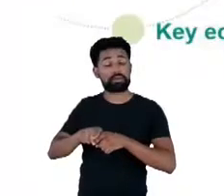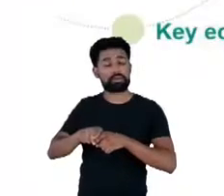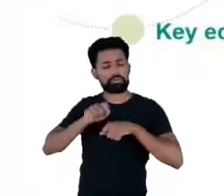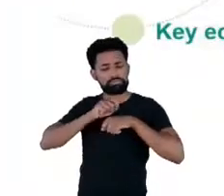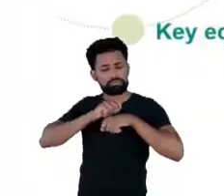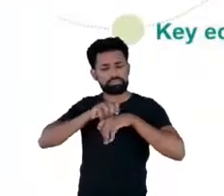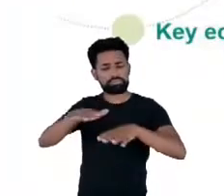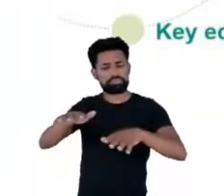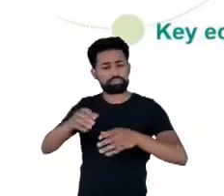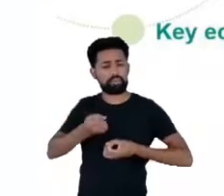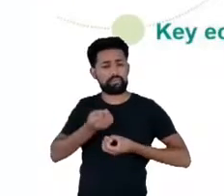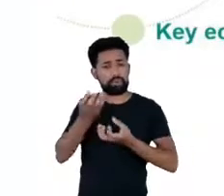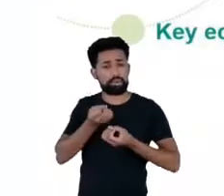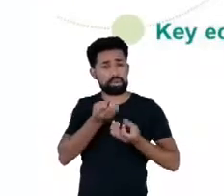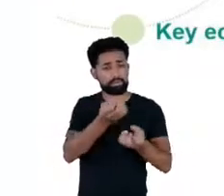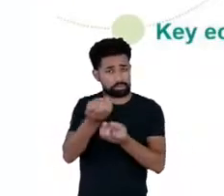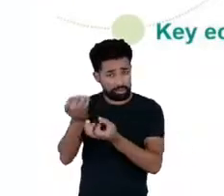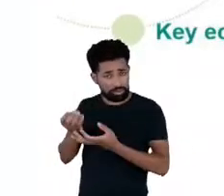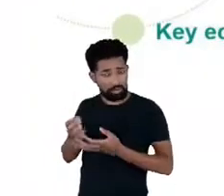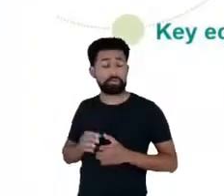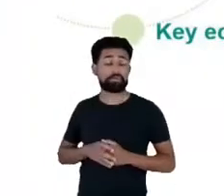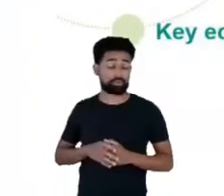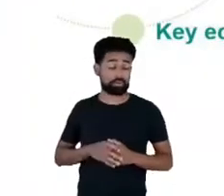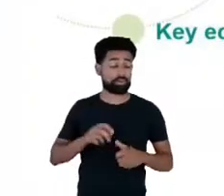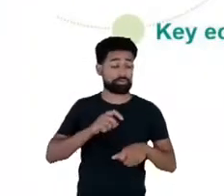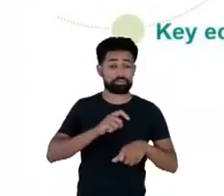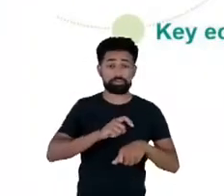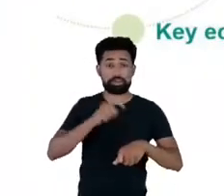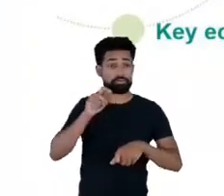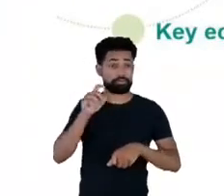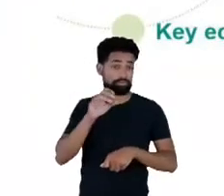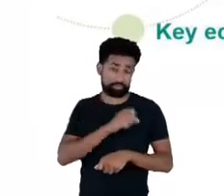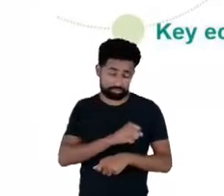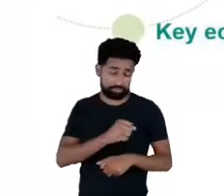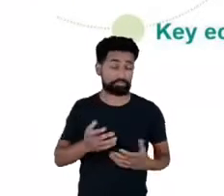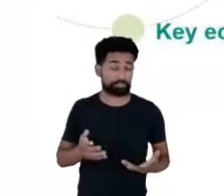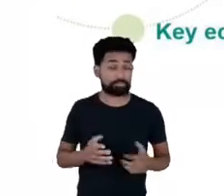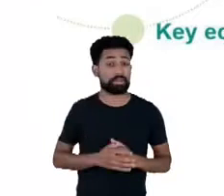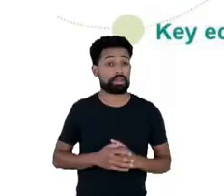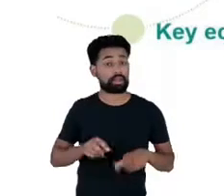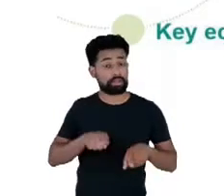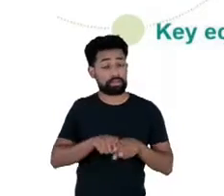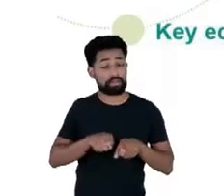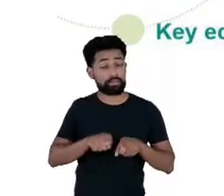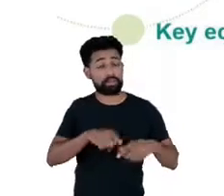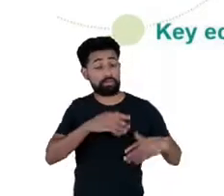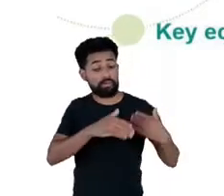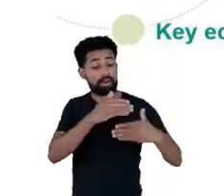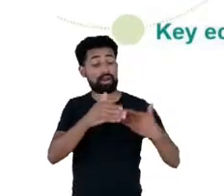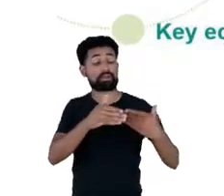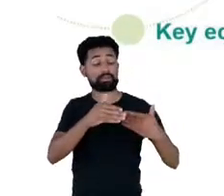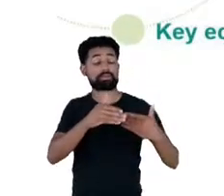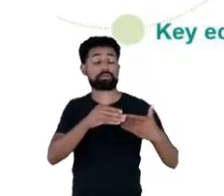nossos usuários com um tempo breve. E aqui os avanços nas tecnologias.